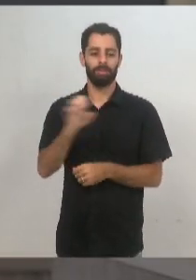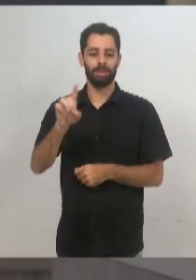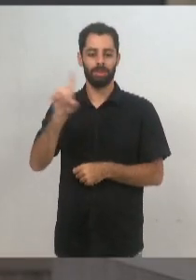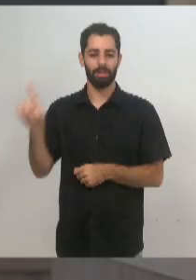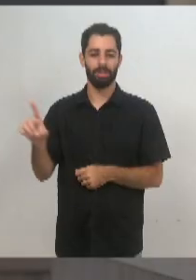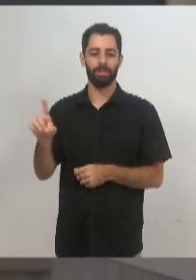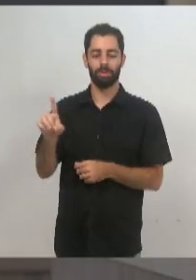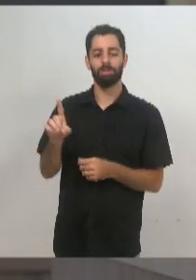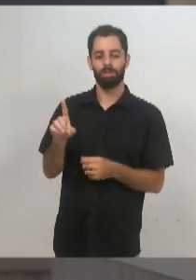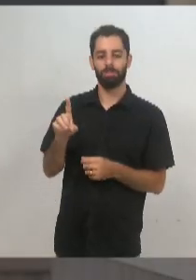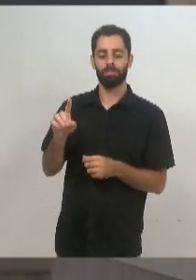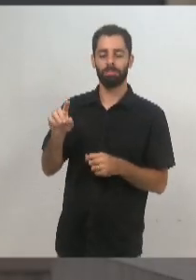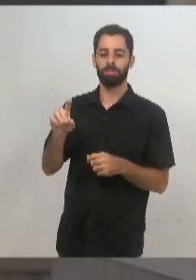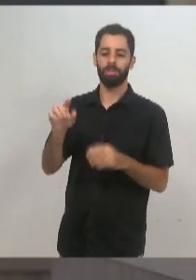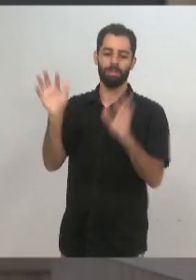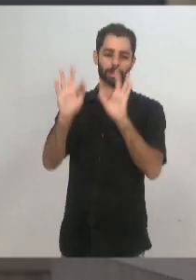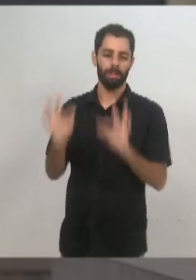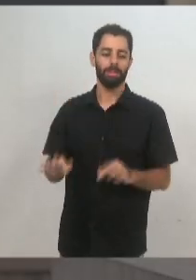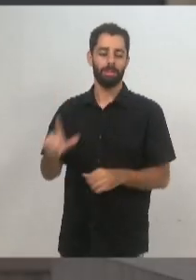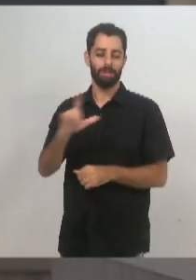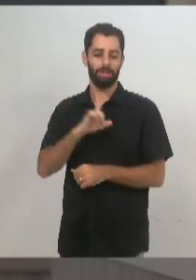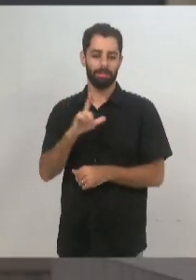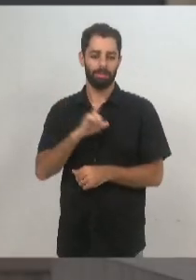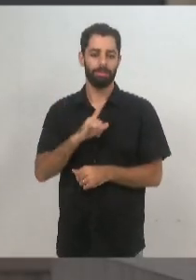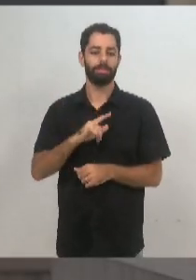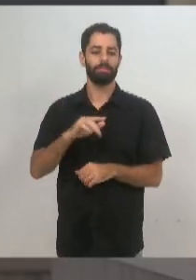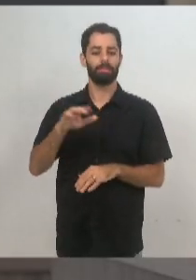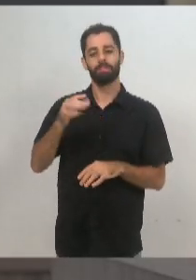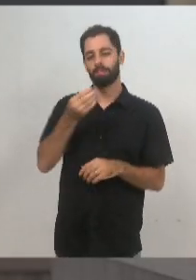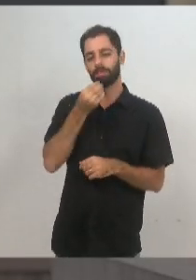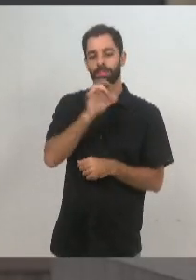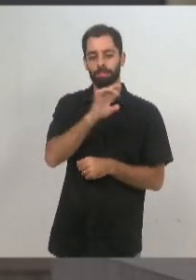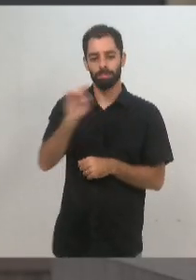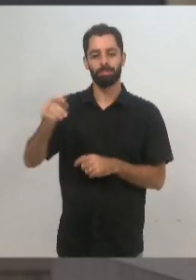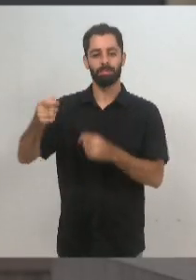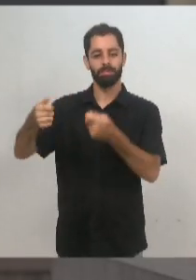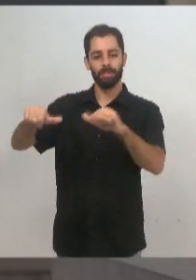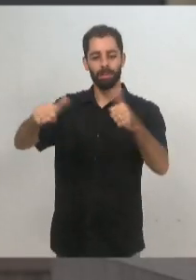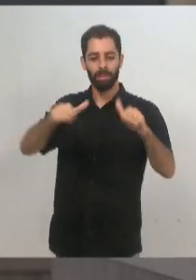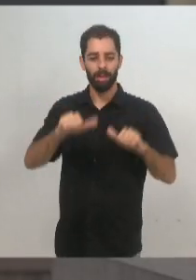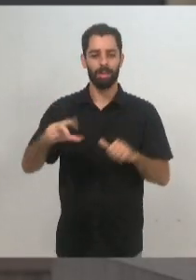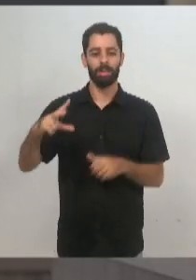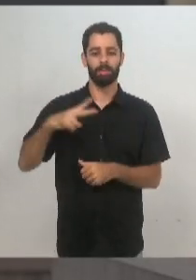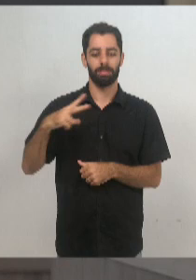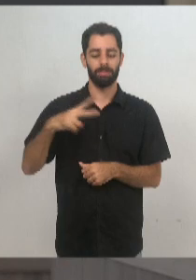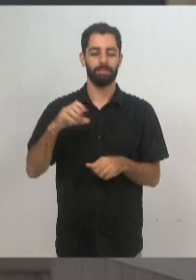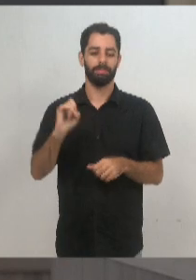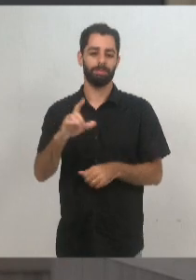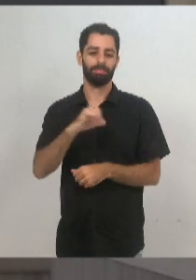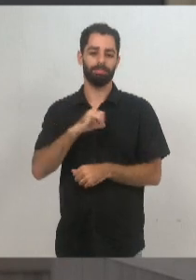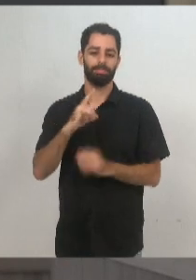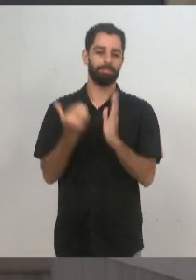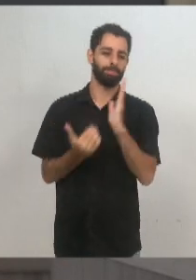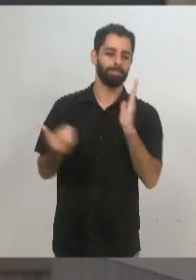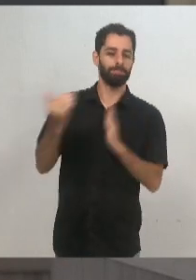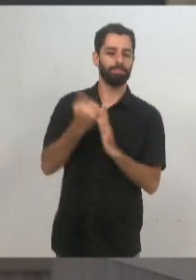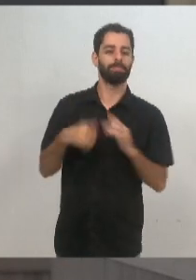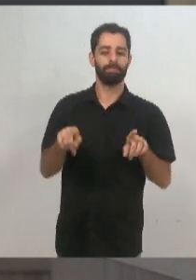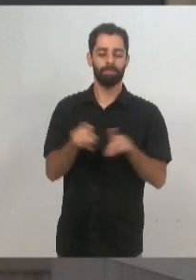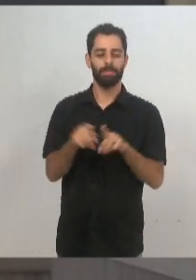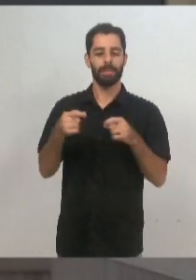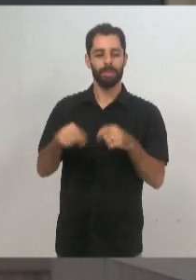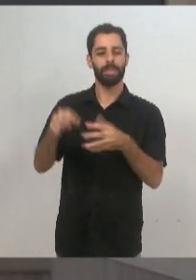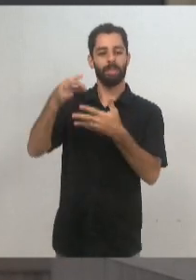humanos. Fico muito feliz em relação a isso. Realmente eu acho que cada caso tem que ser analisado na sua individualidade. Se tiver excesso, esse excesso precisa